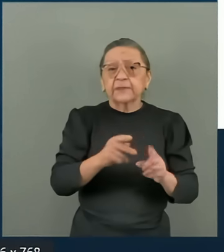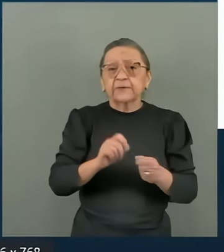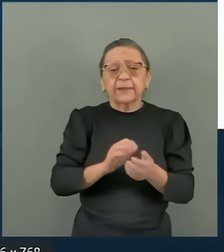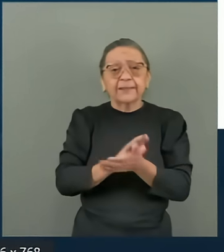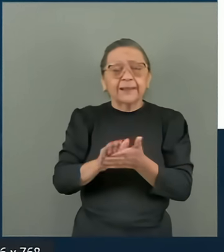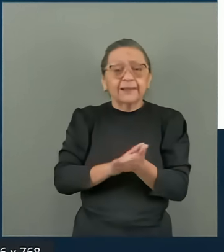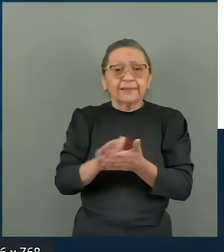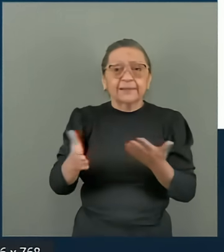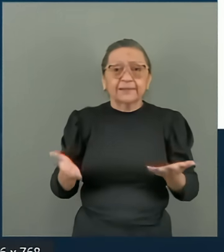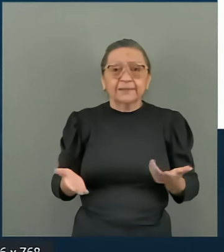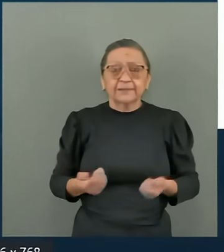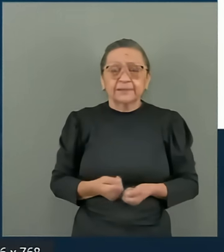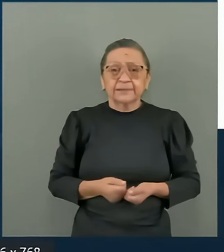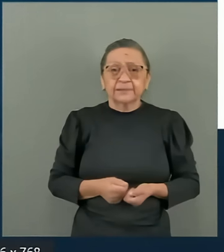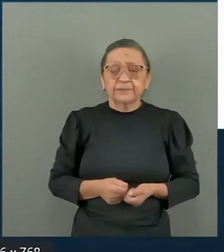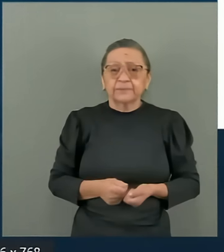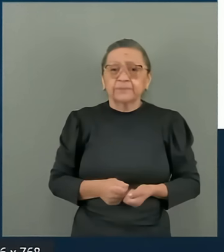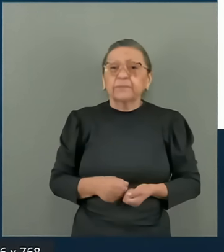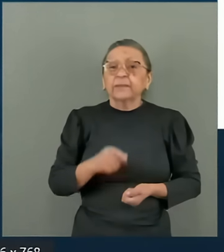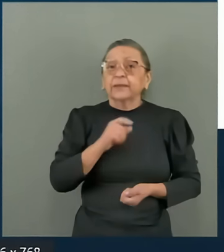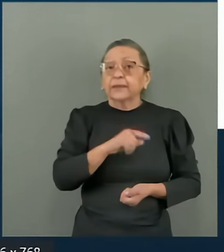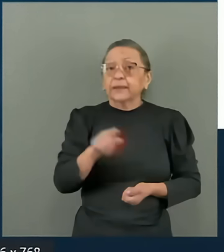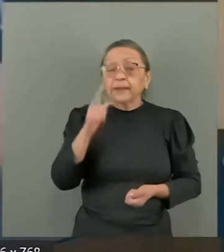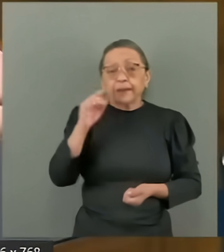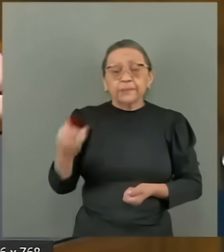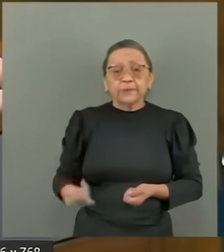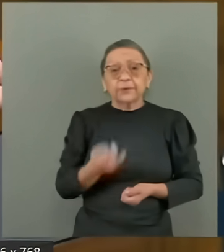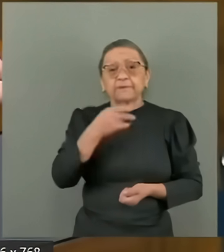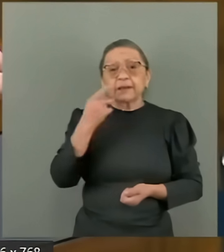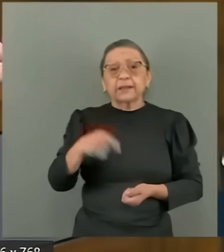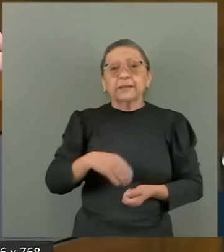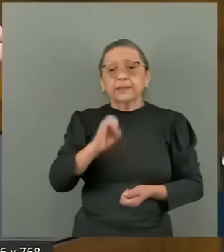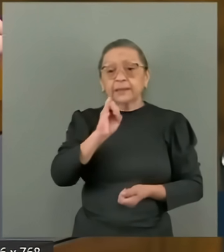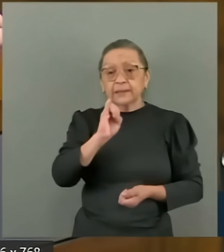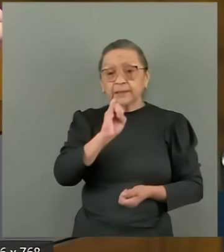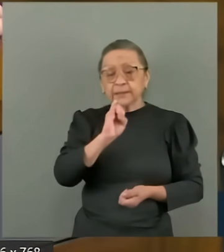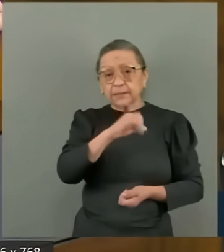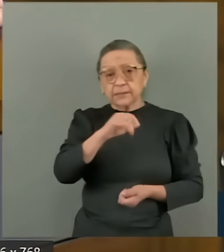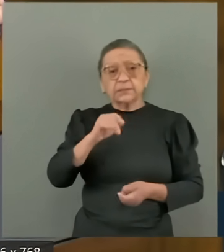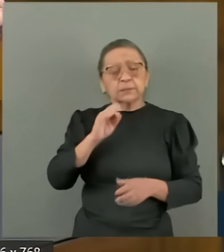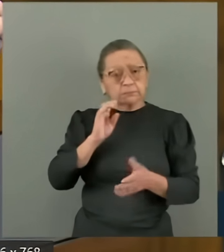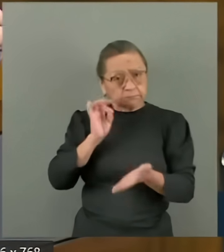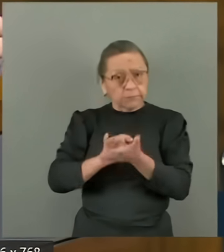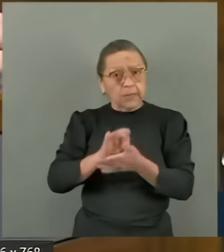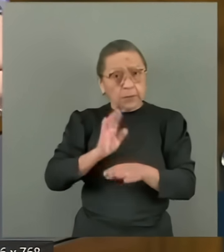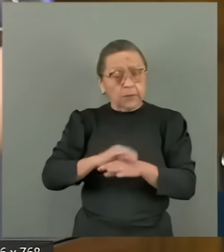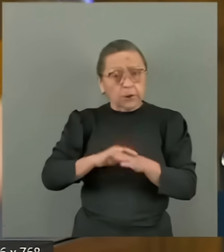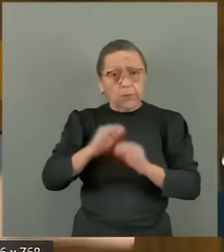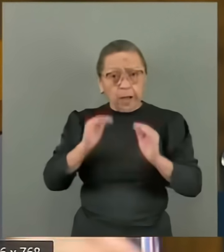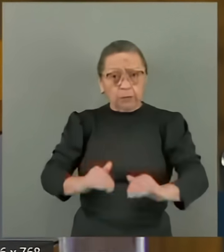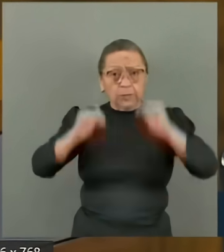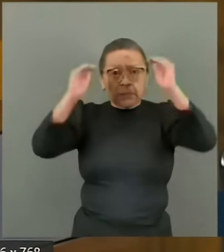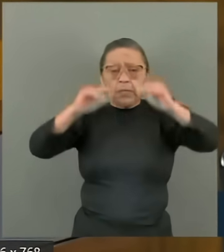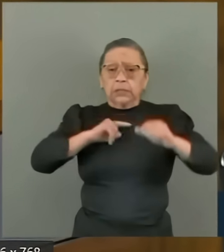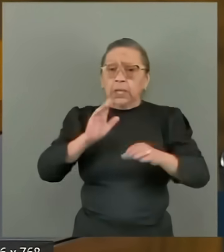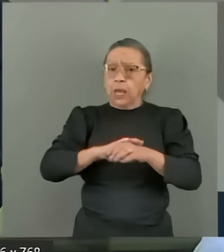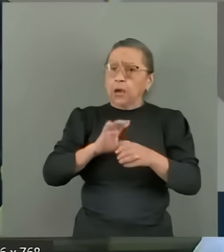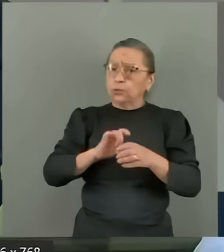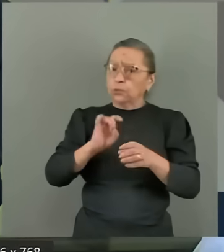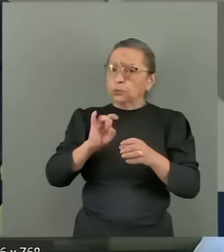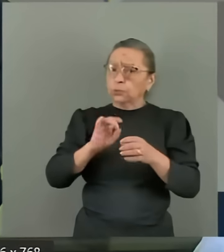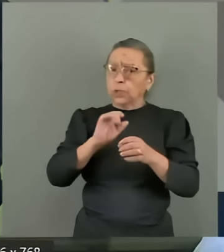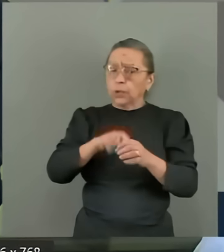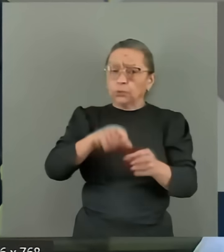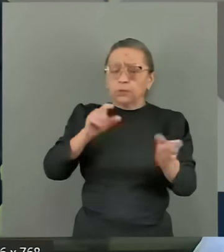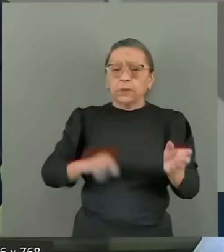específico do INSS. E aqui é importante colocar que o INSS realmente é uma autarquia, tem autonomia. Mas não no caso de Vossa Excelência, eu